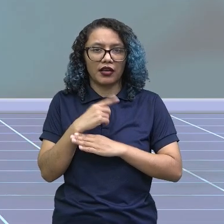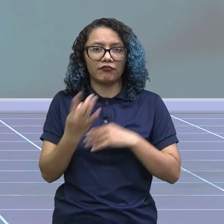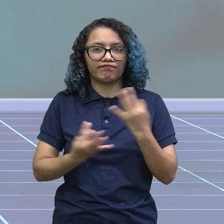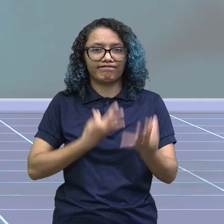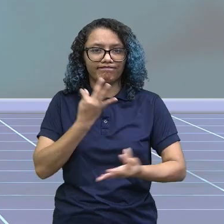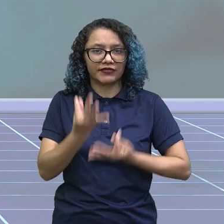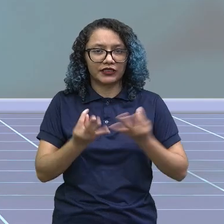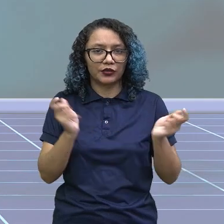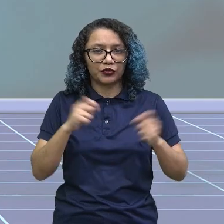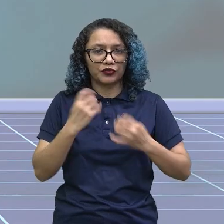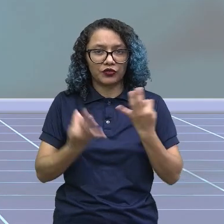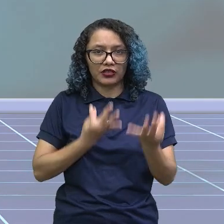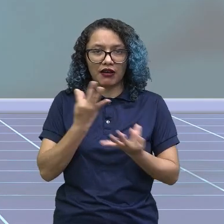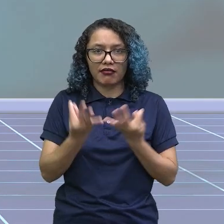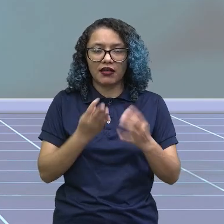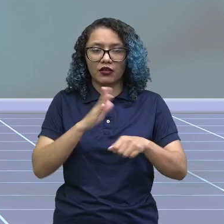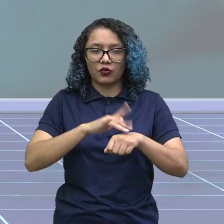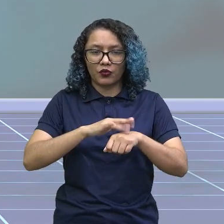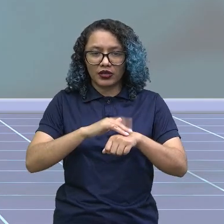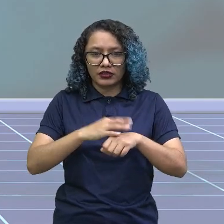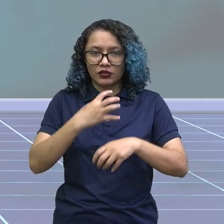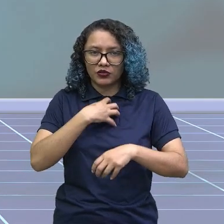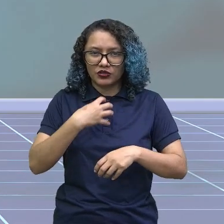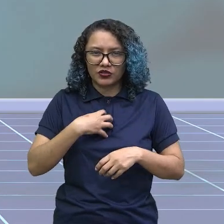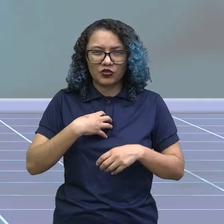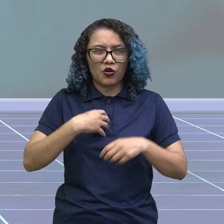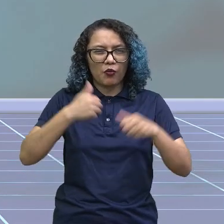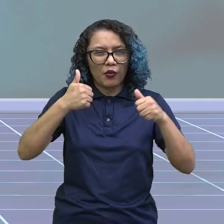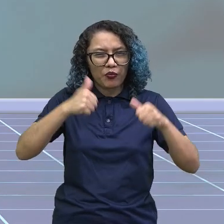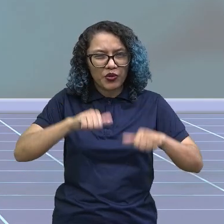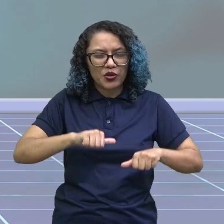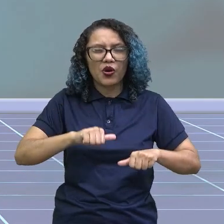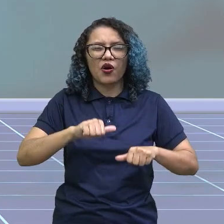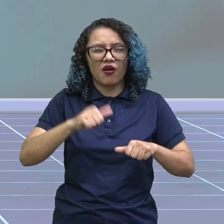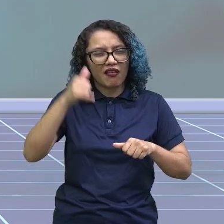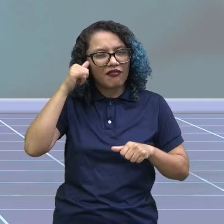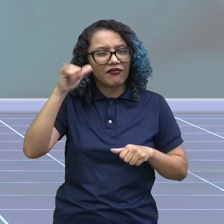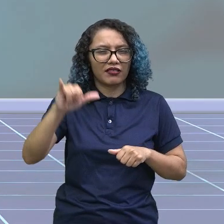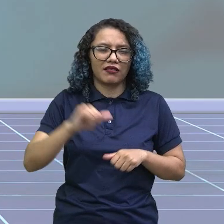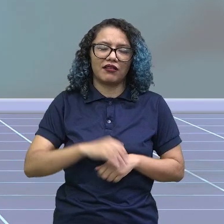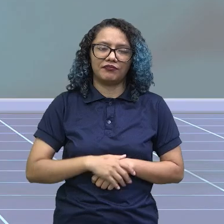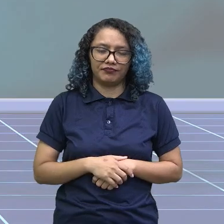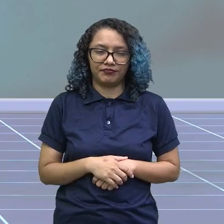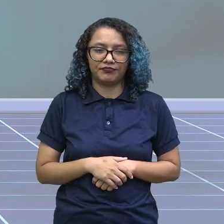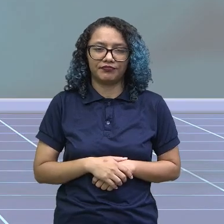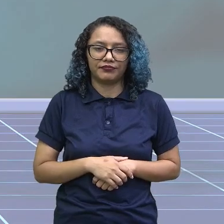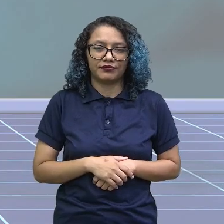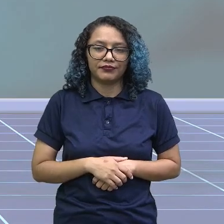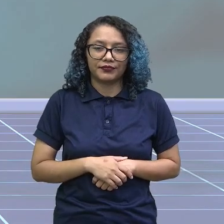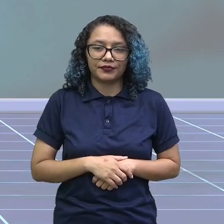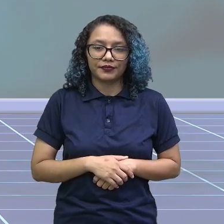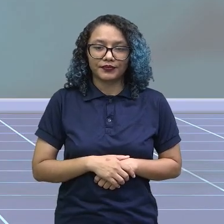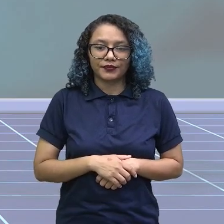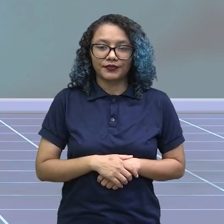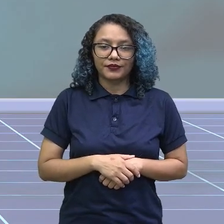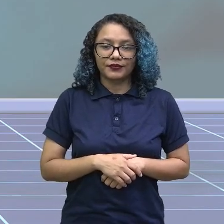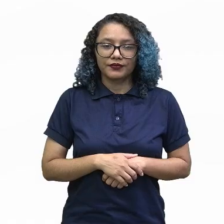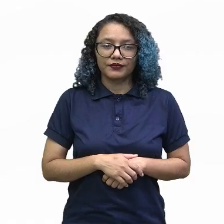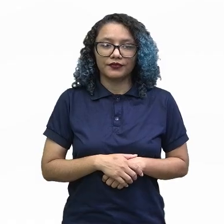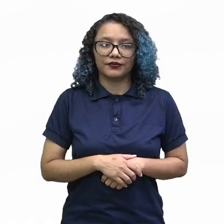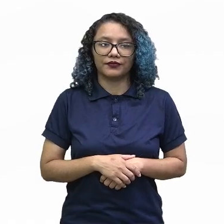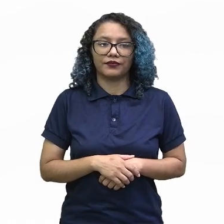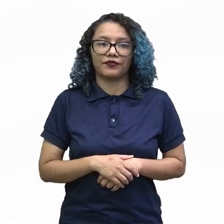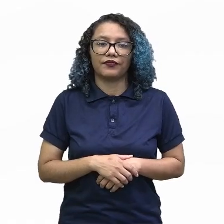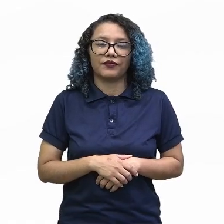tratamento dessa doença, né, evitando ali os sintomas mais graves que ela pode acarretar, tá certo? E quais são os fatores